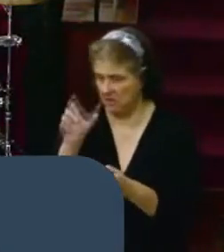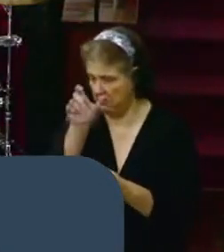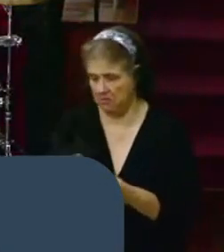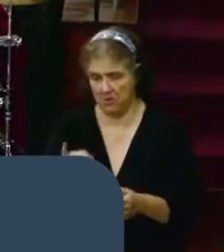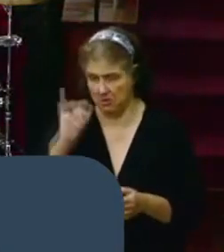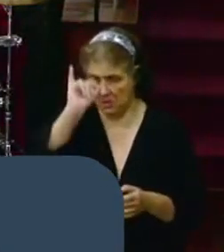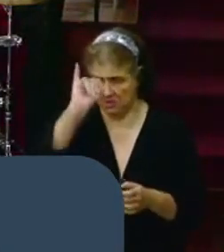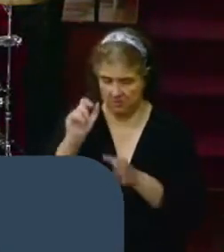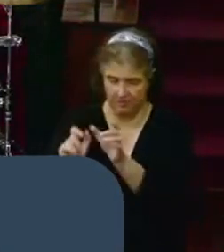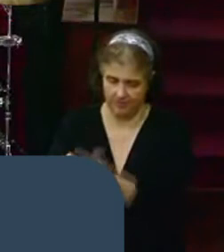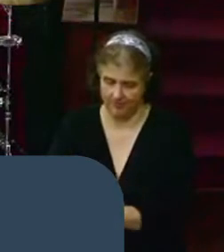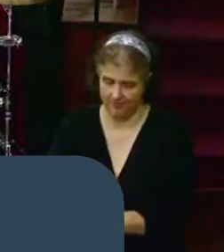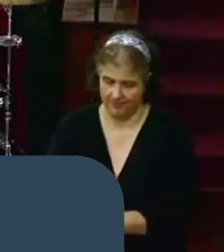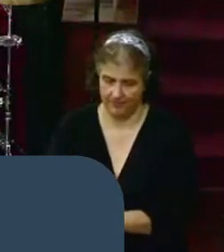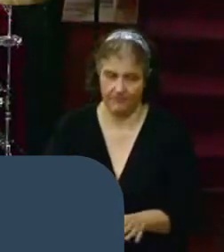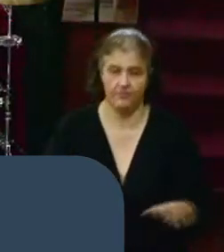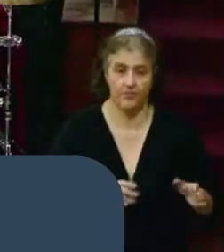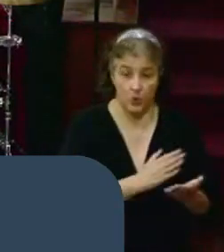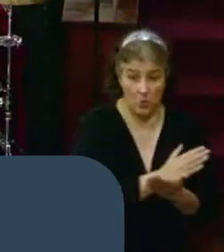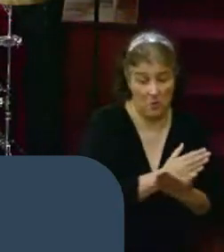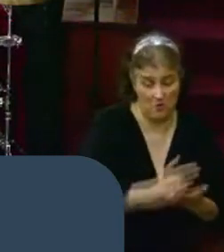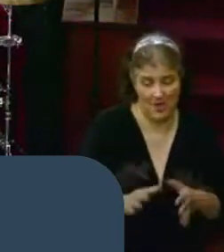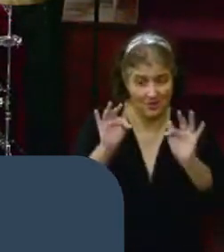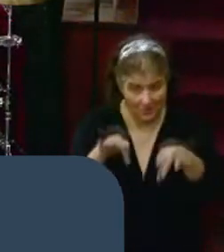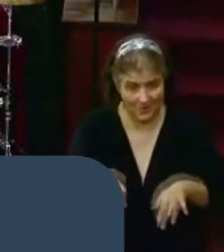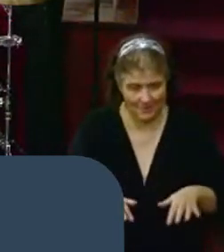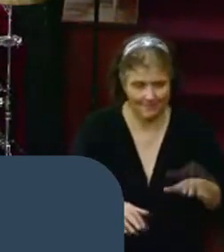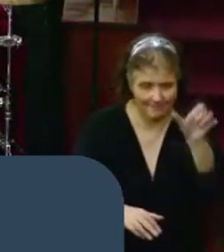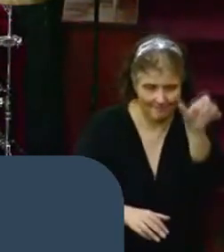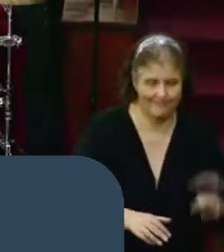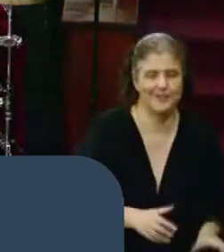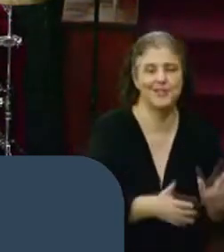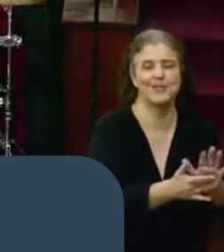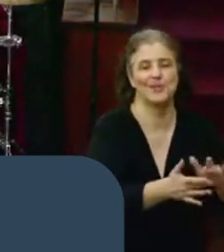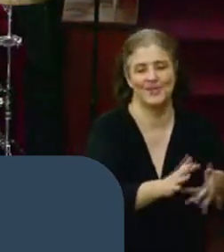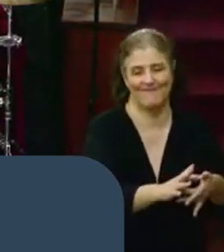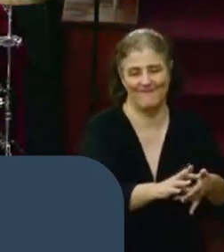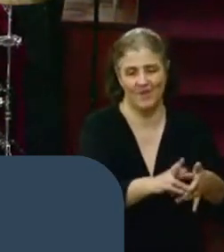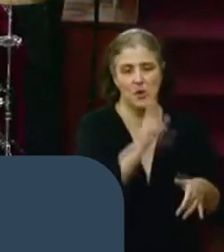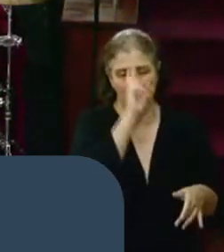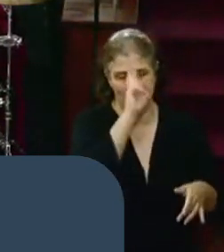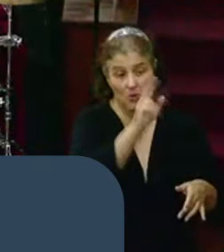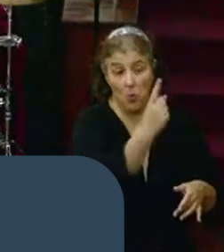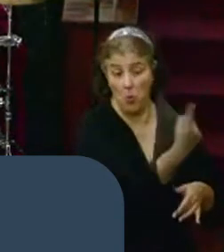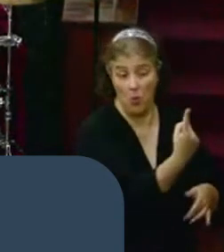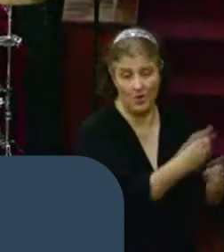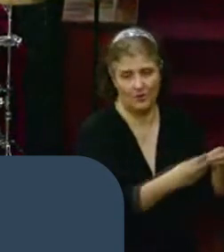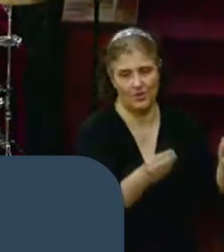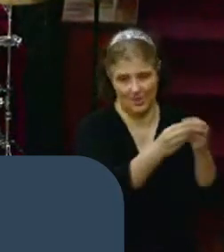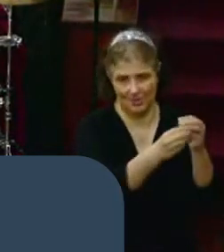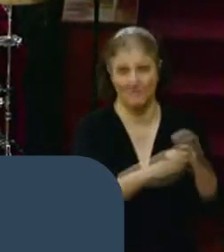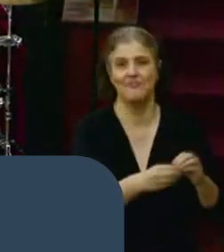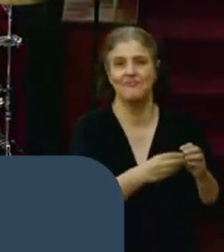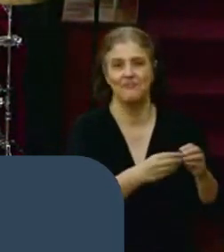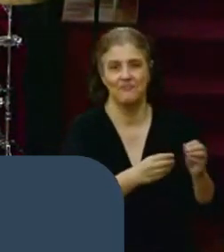personagem principal dessa história é, do começo ao fim, o Senhor Jesus, o único que é digno. E olha que coisa linda, ele diz